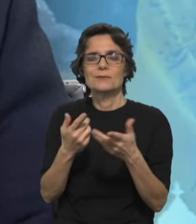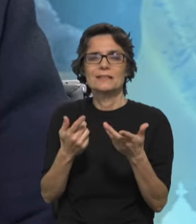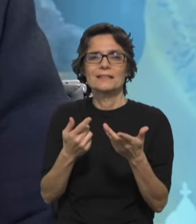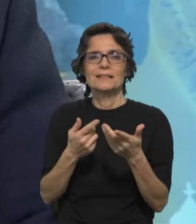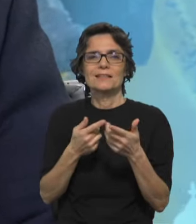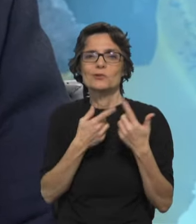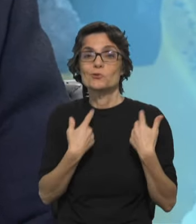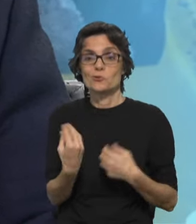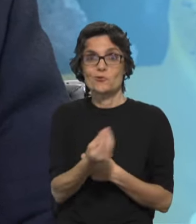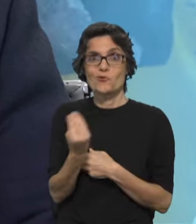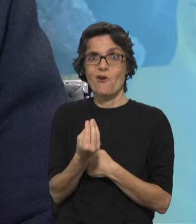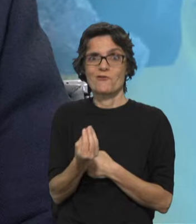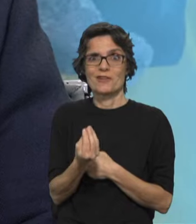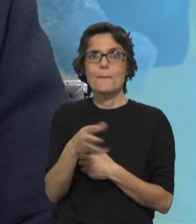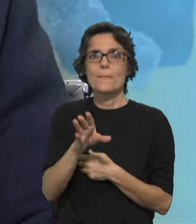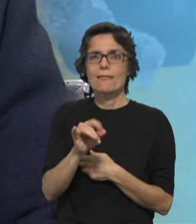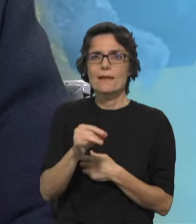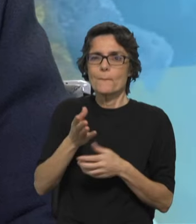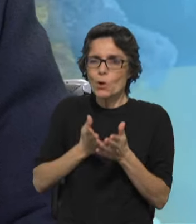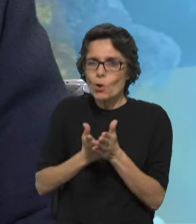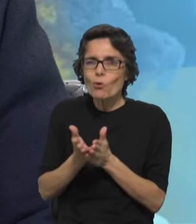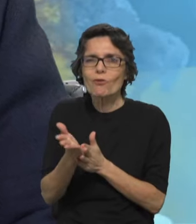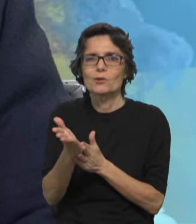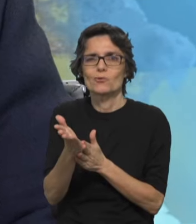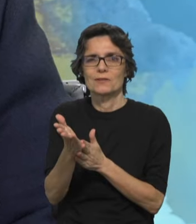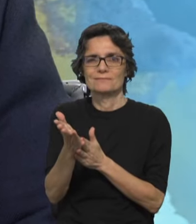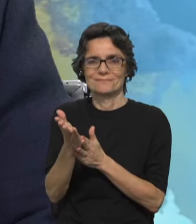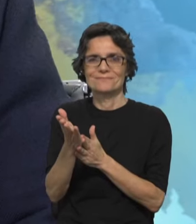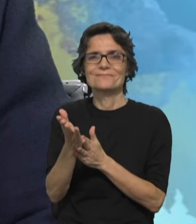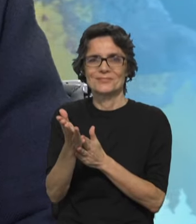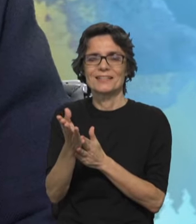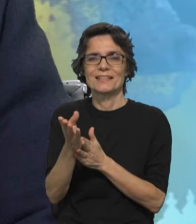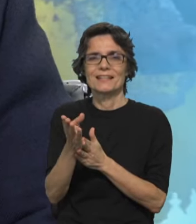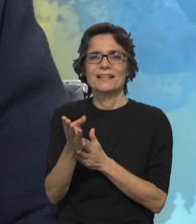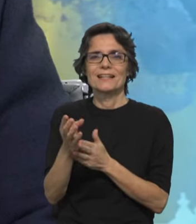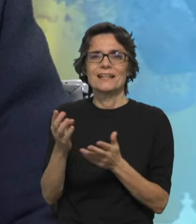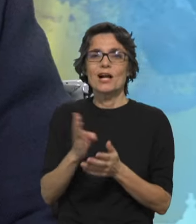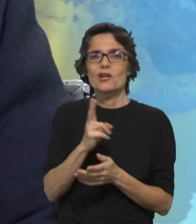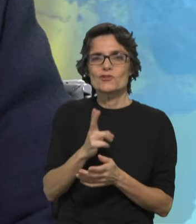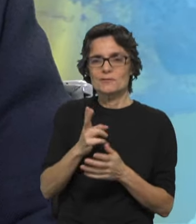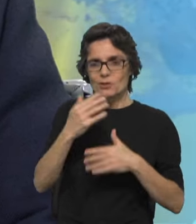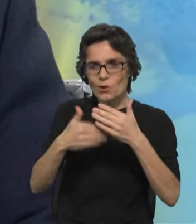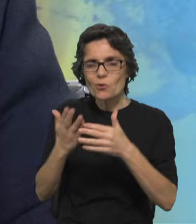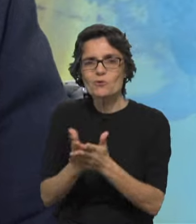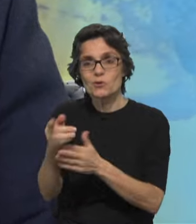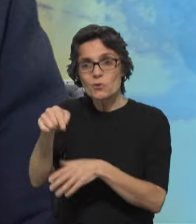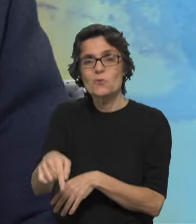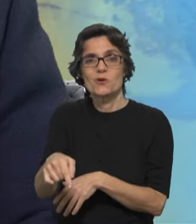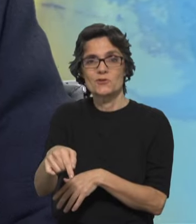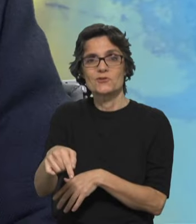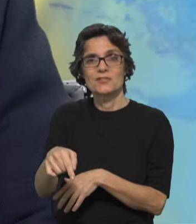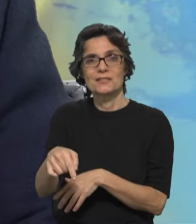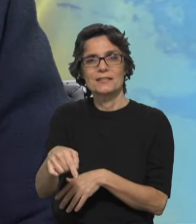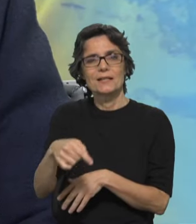dos mais novos, mas os fidelize e os faça perceber o timbre da voz de Jesus